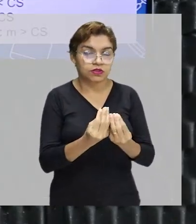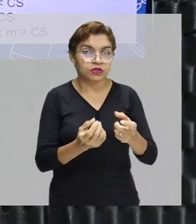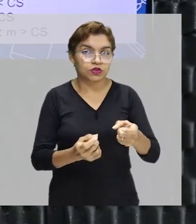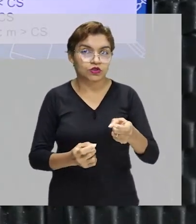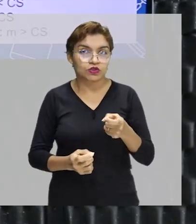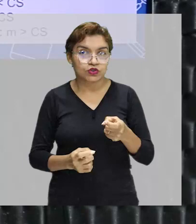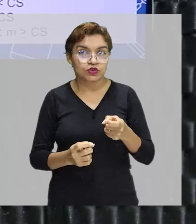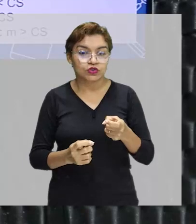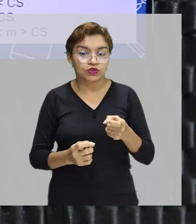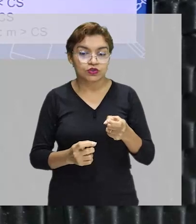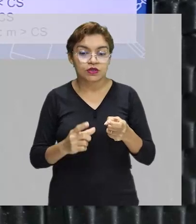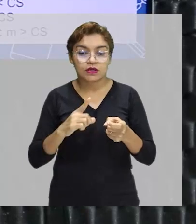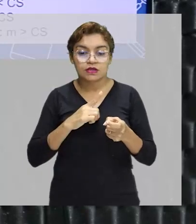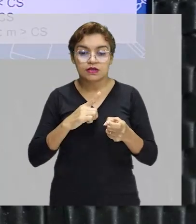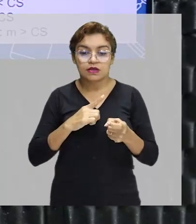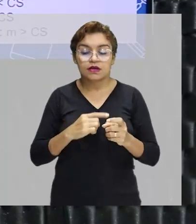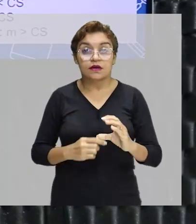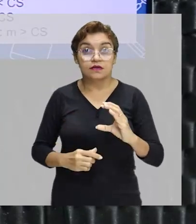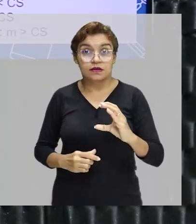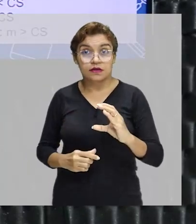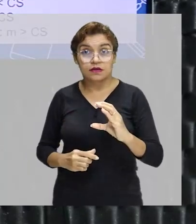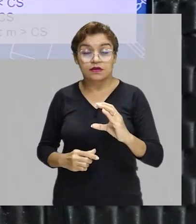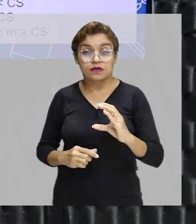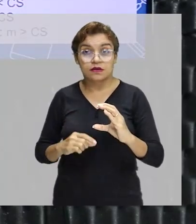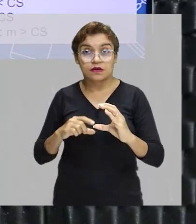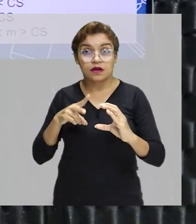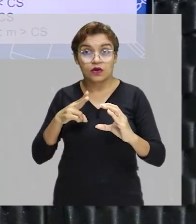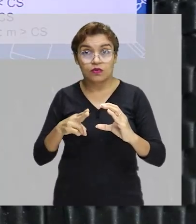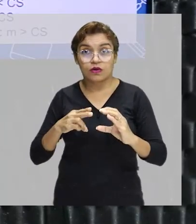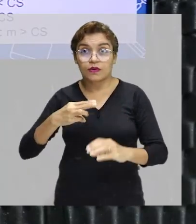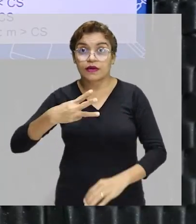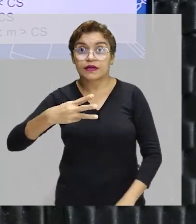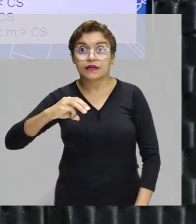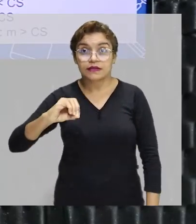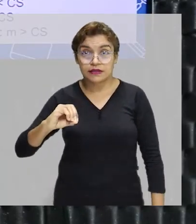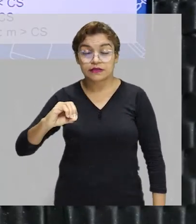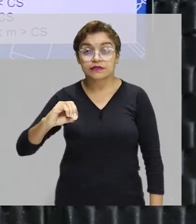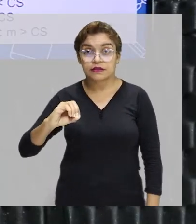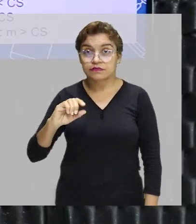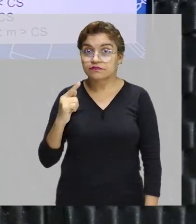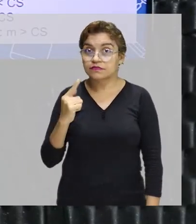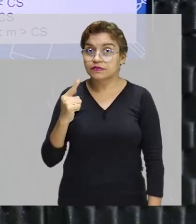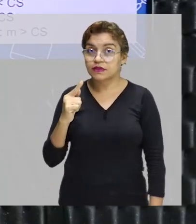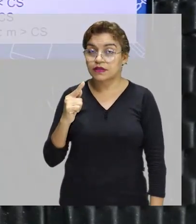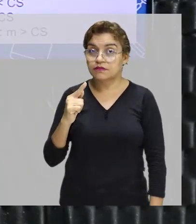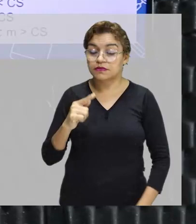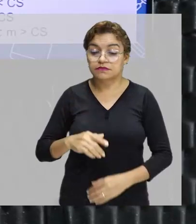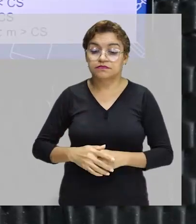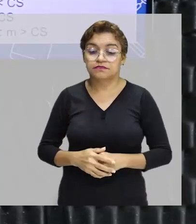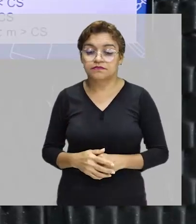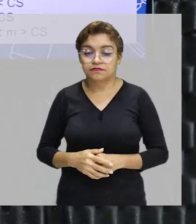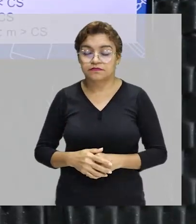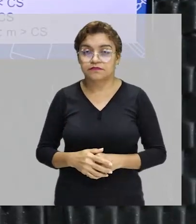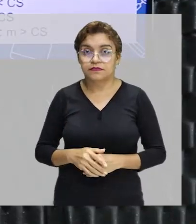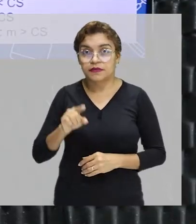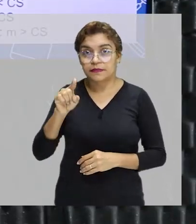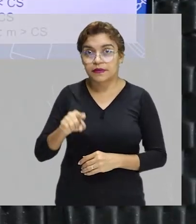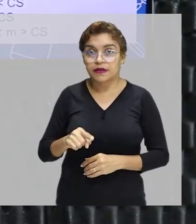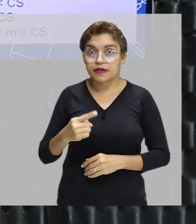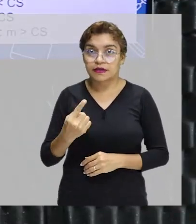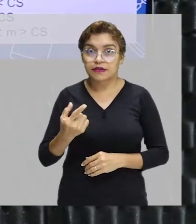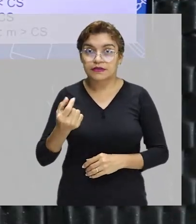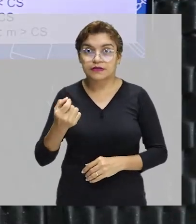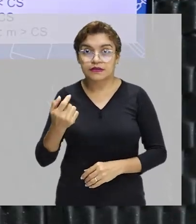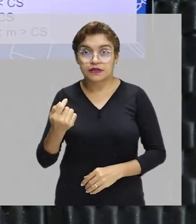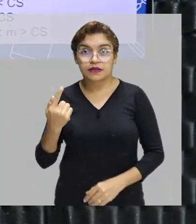seu coeficiente seja 30 gramas da substância X para 100 gramas de água